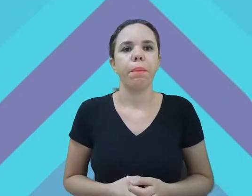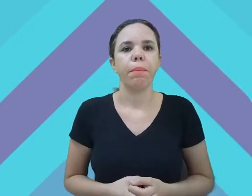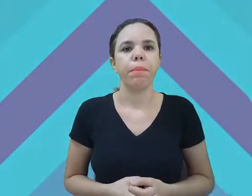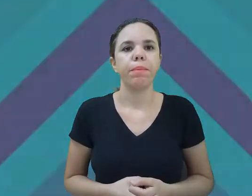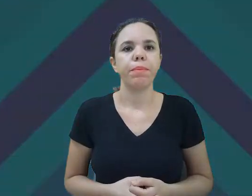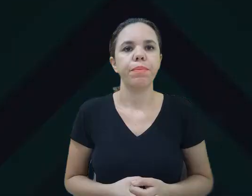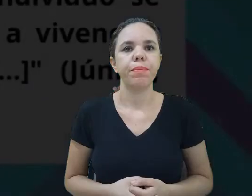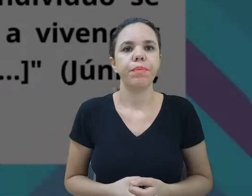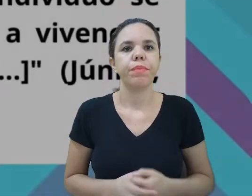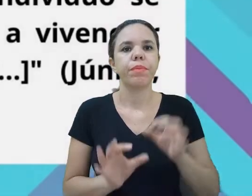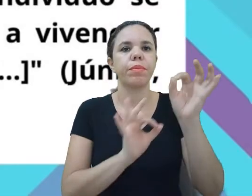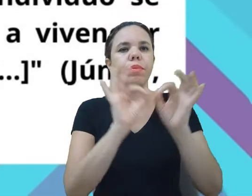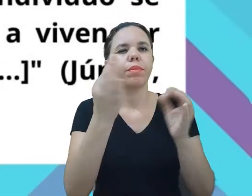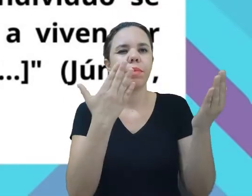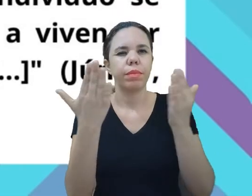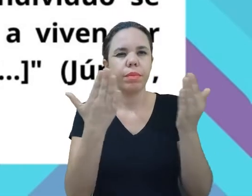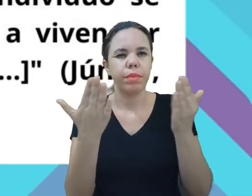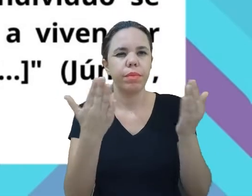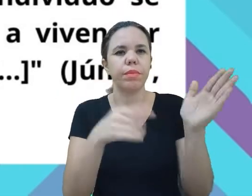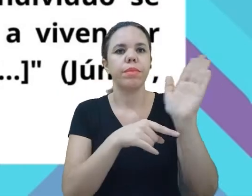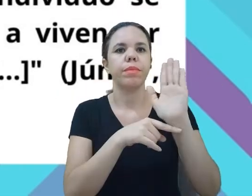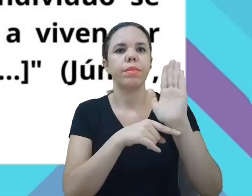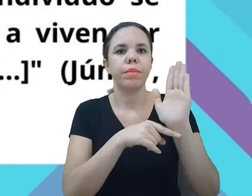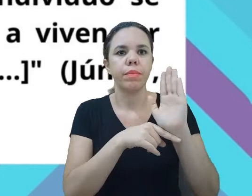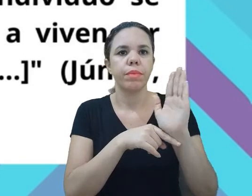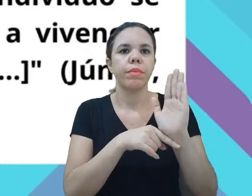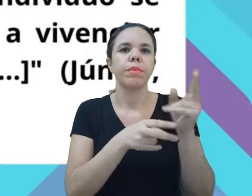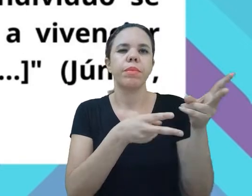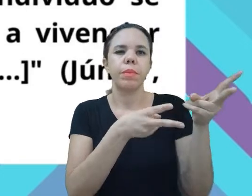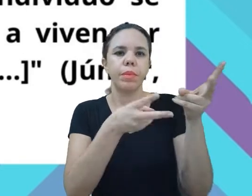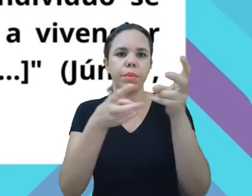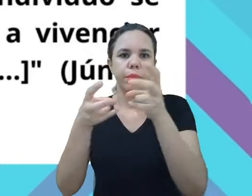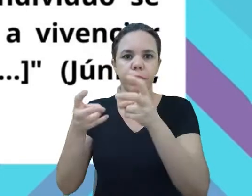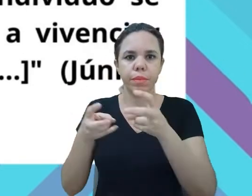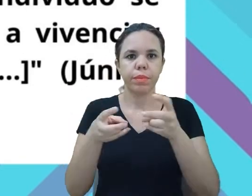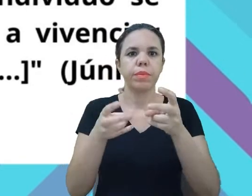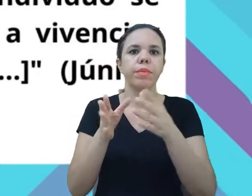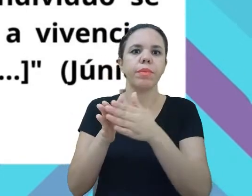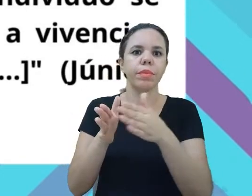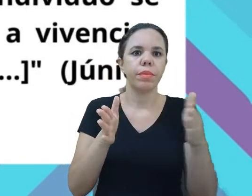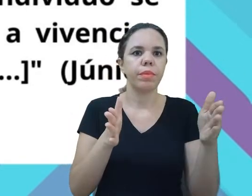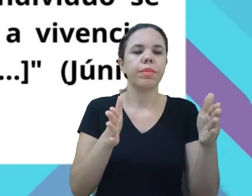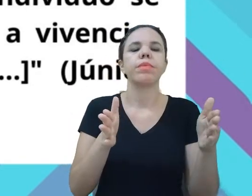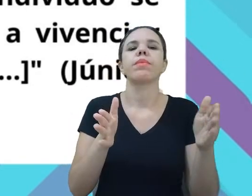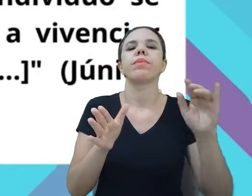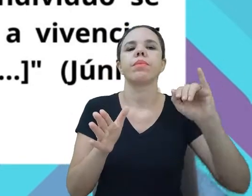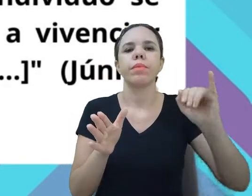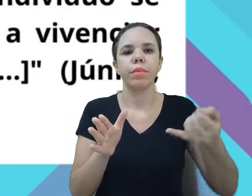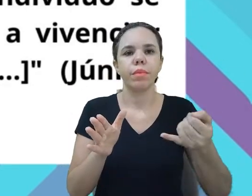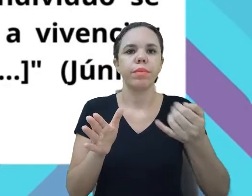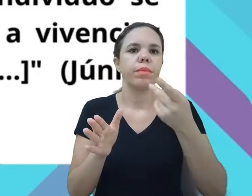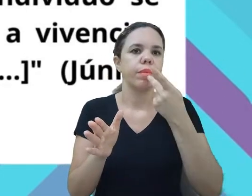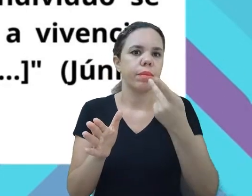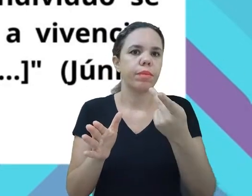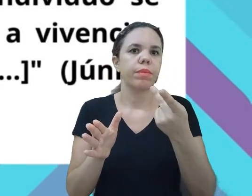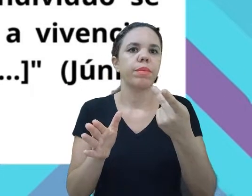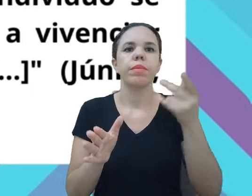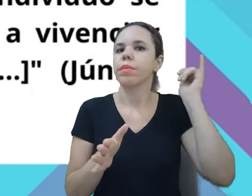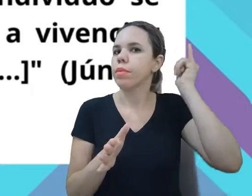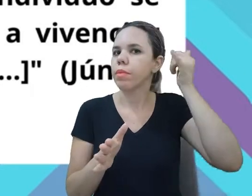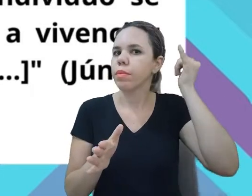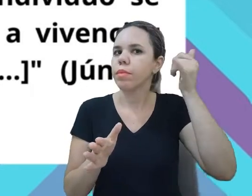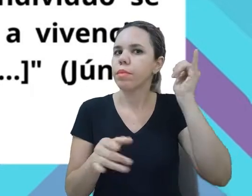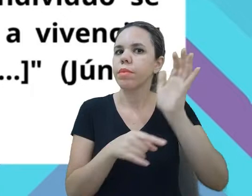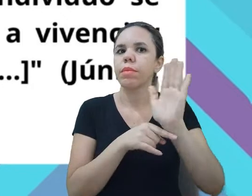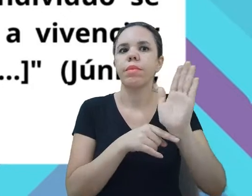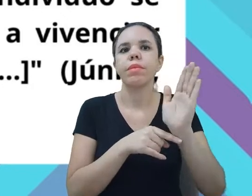caráter. Fazendo relações com o filme, a gente percebe, e eu vou até aproveitar a fala